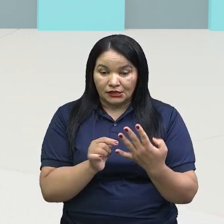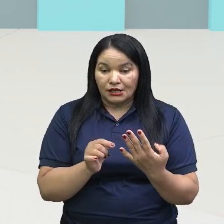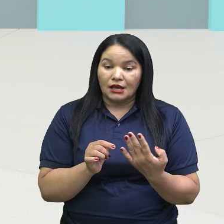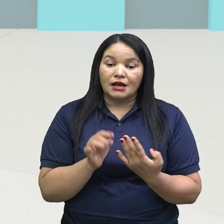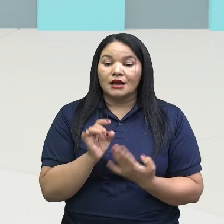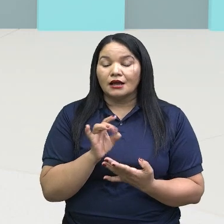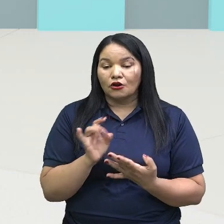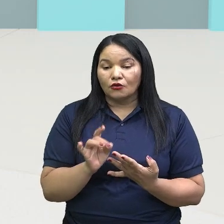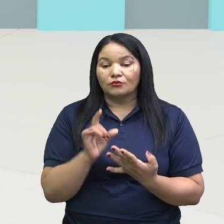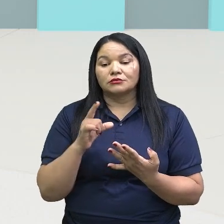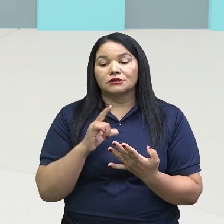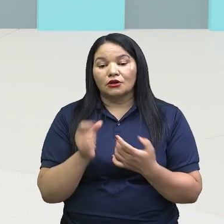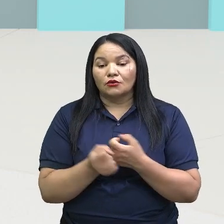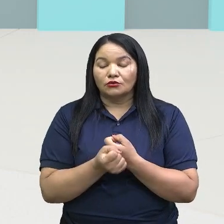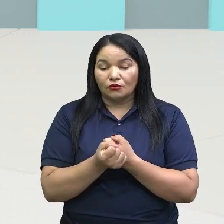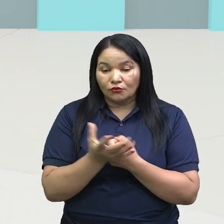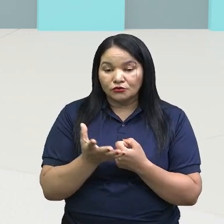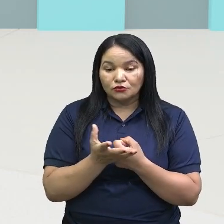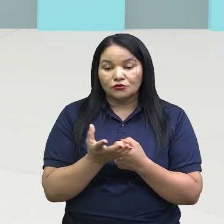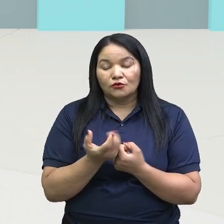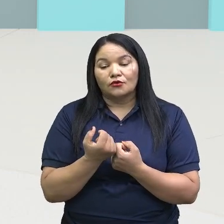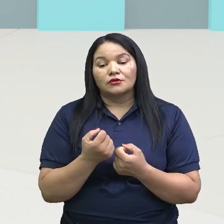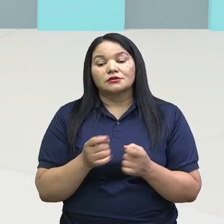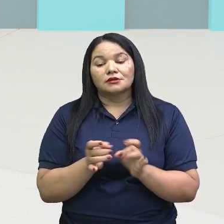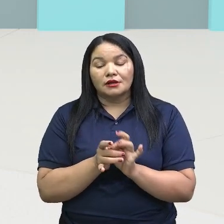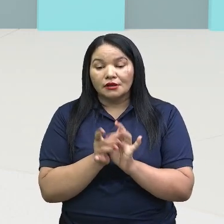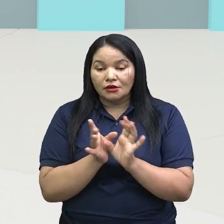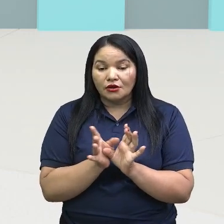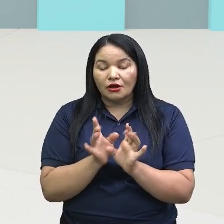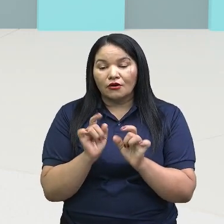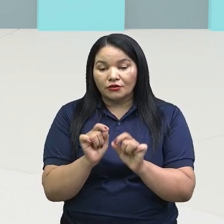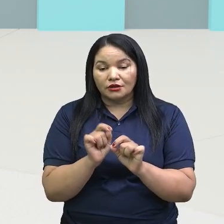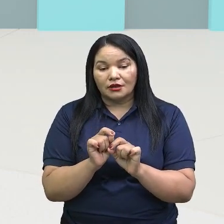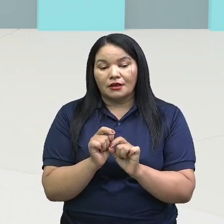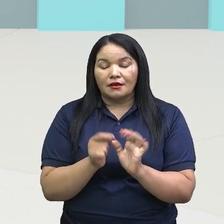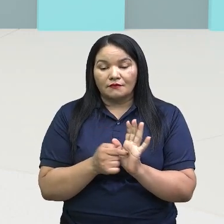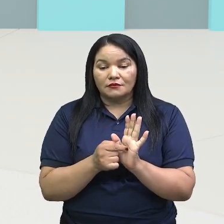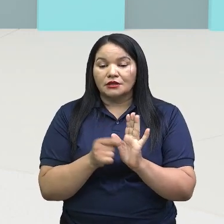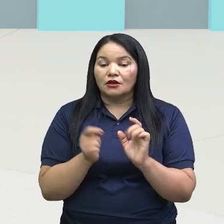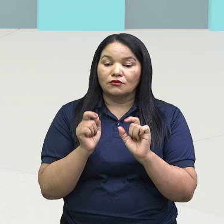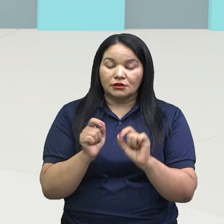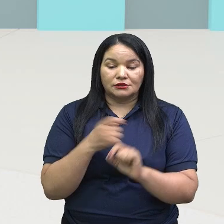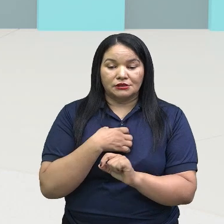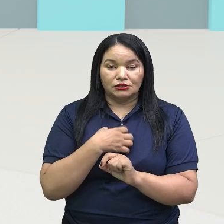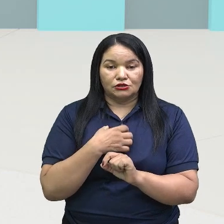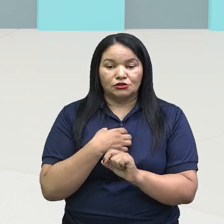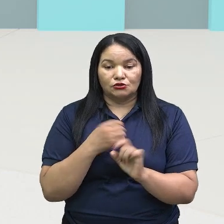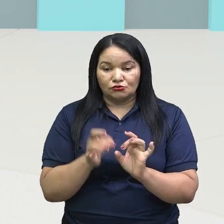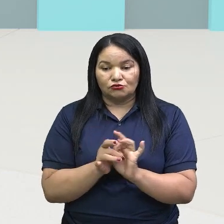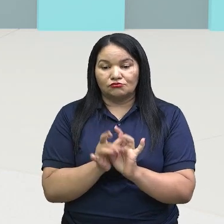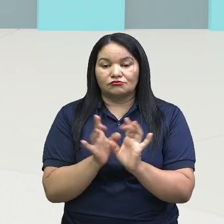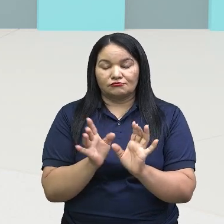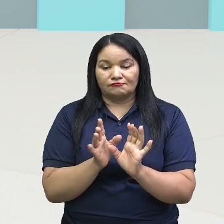essas locuções conjuntivas, elas vão proporcionar esse sentido de concessão.